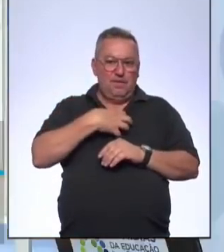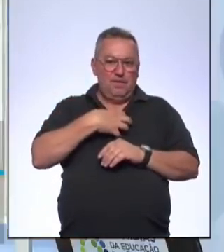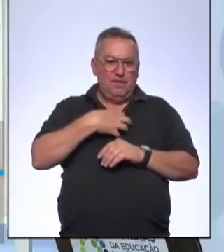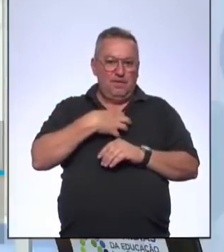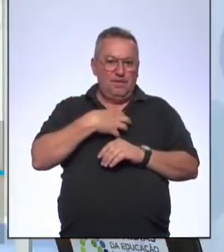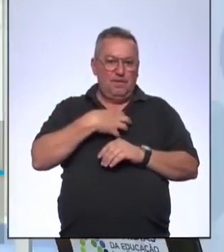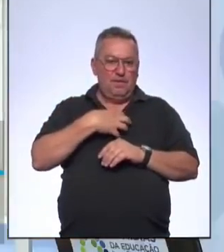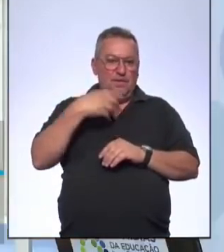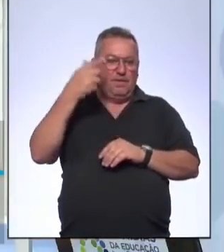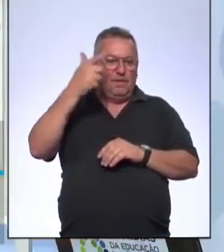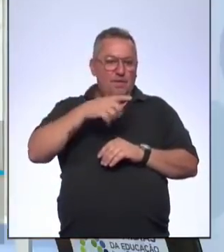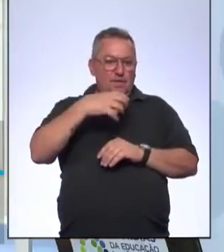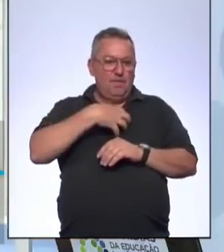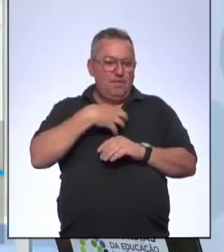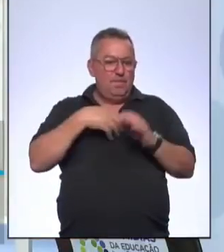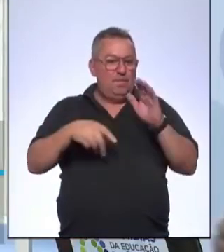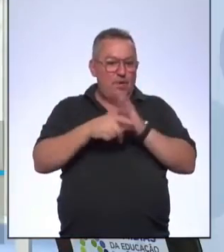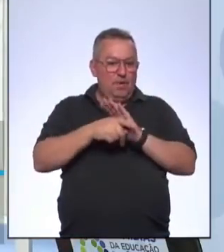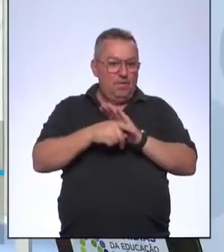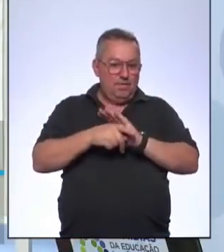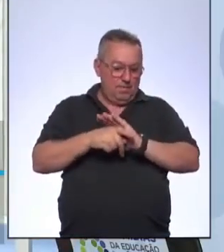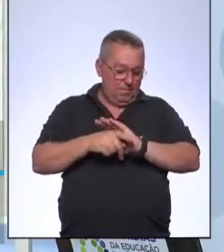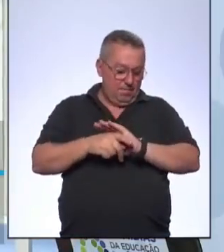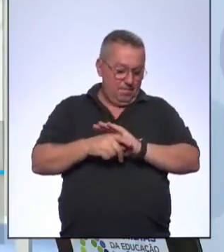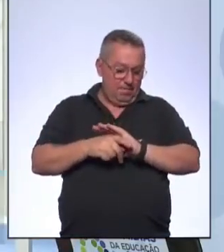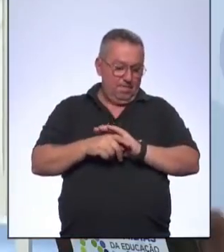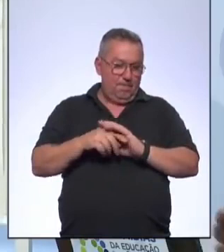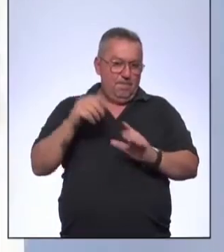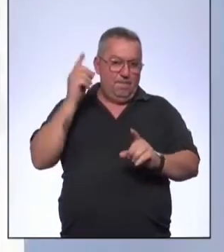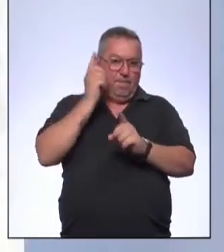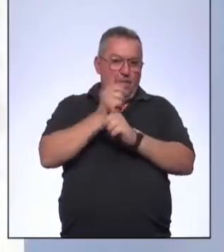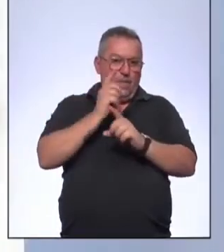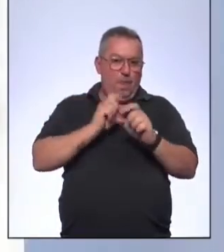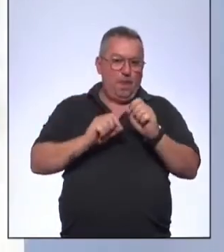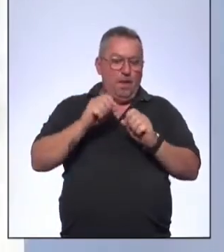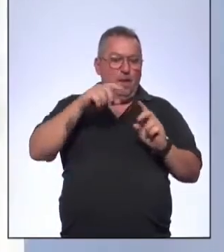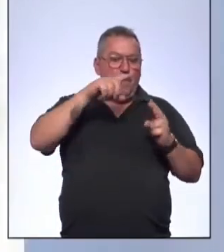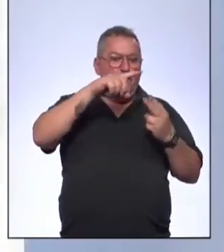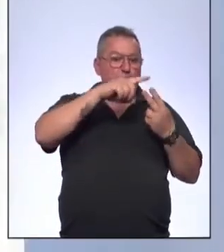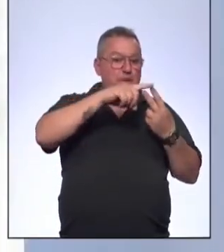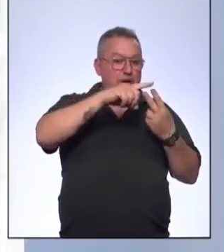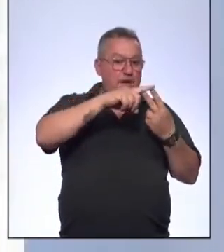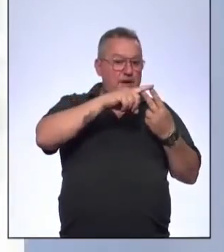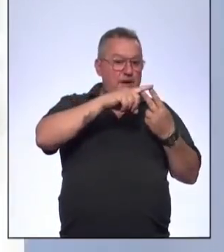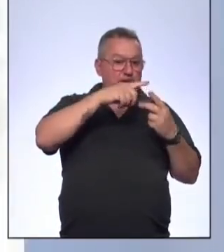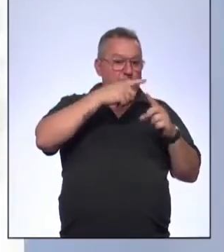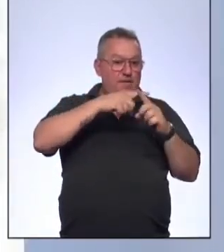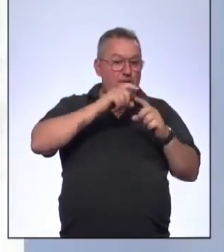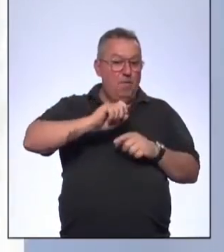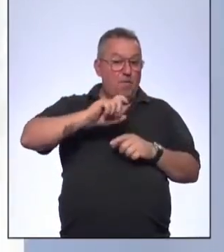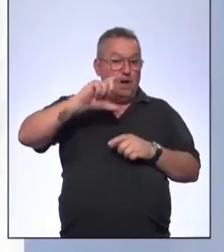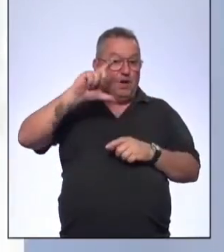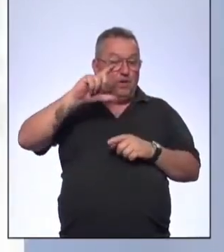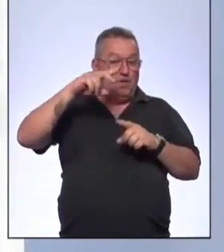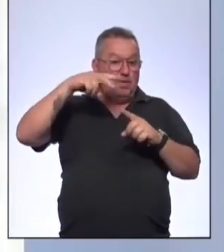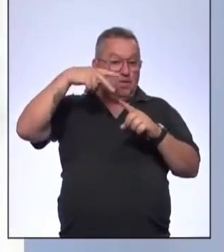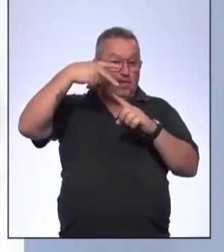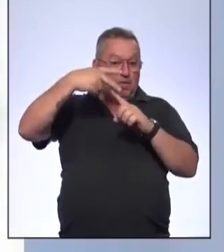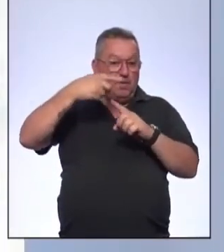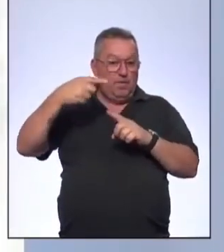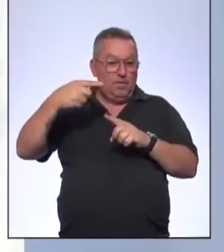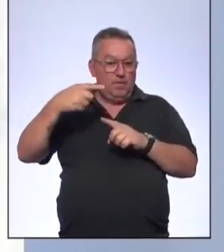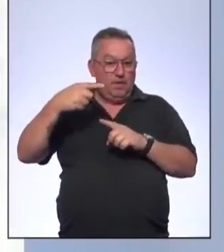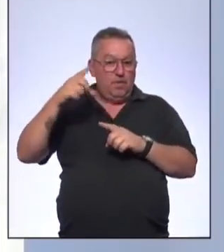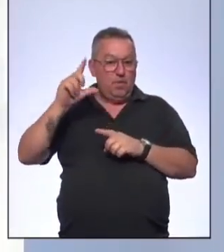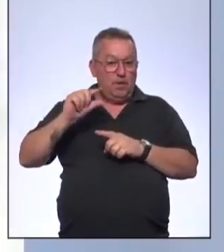forma lá, que é a área da superfície, então eu encontrava π vezes o maior ao quadrado menos